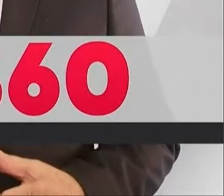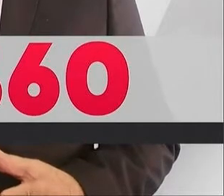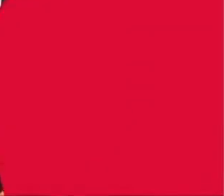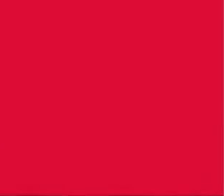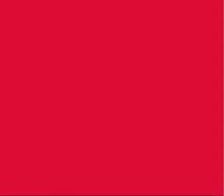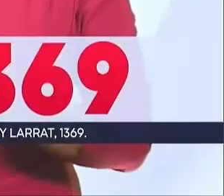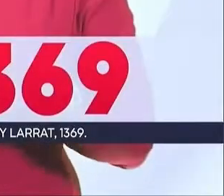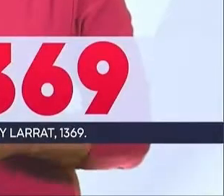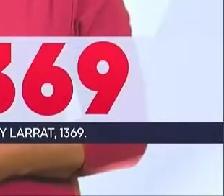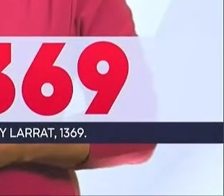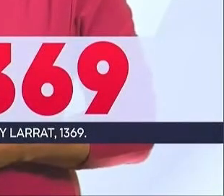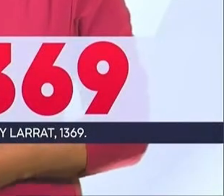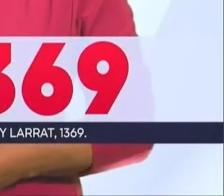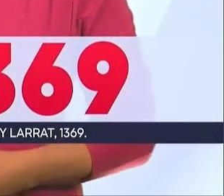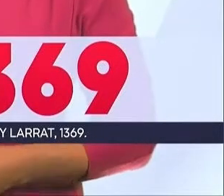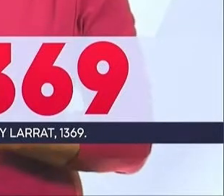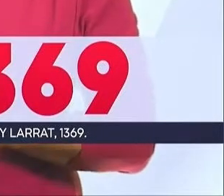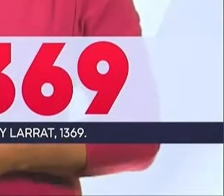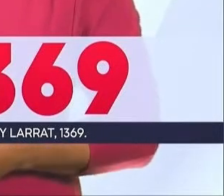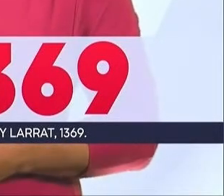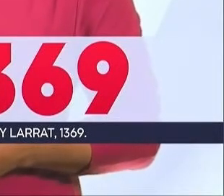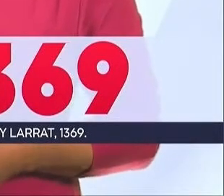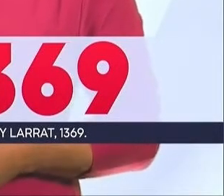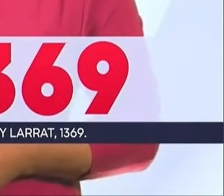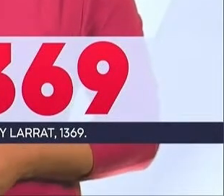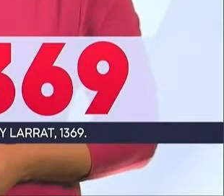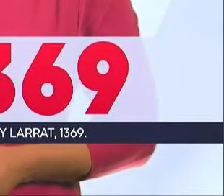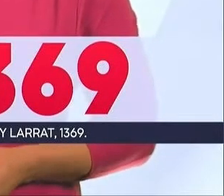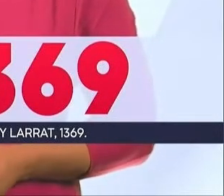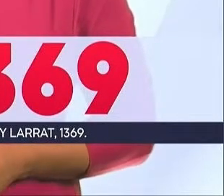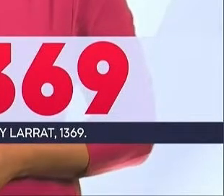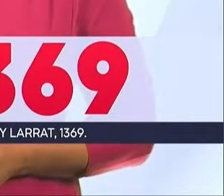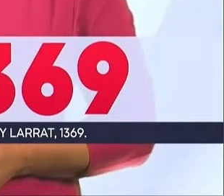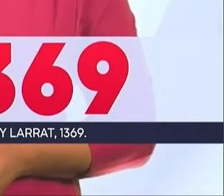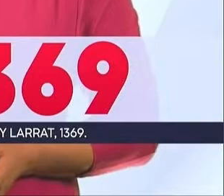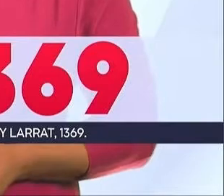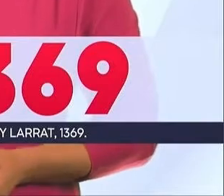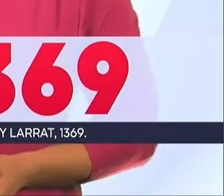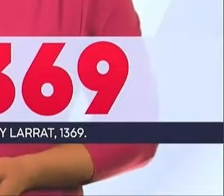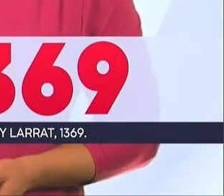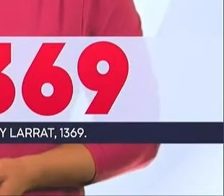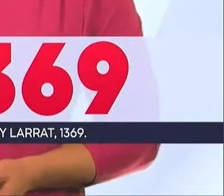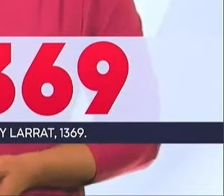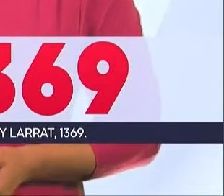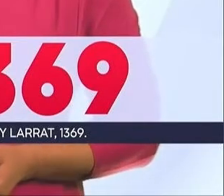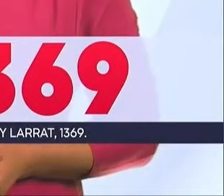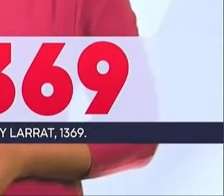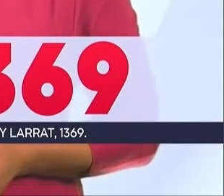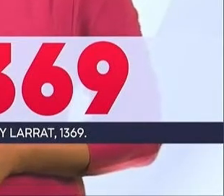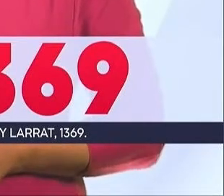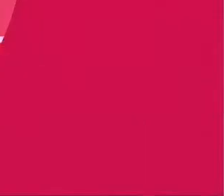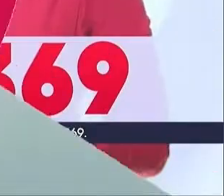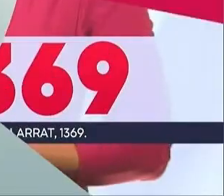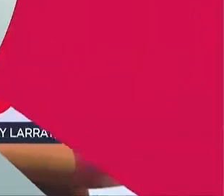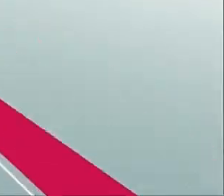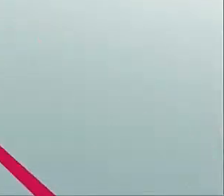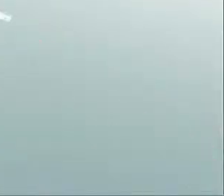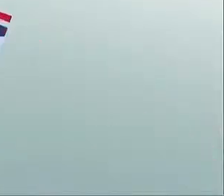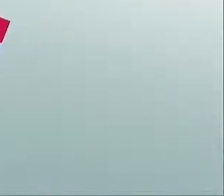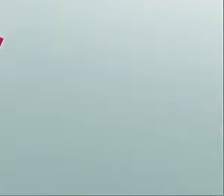Vote 1360. Por mais humanidade para que as LGBTQIA+ não sejam expulsas da família. Vote Sim Larrá,